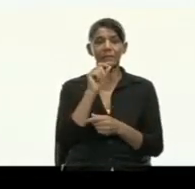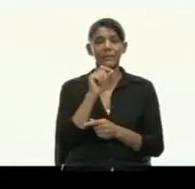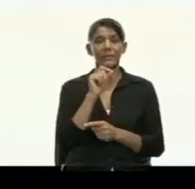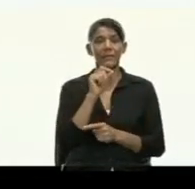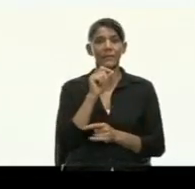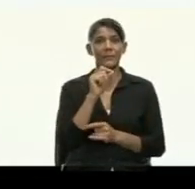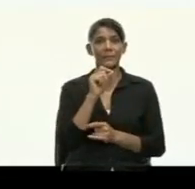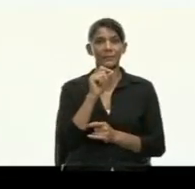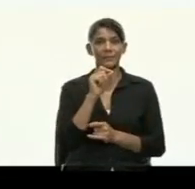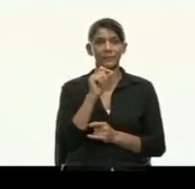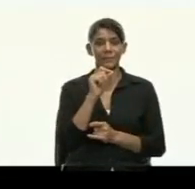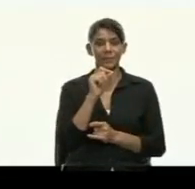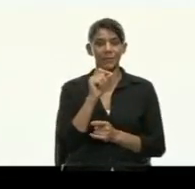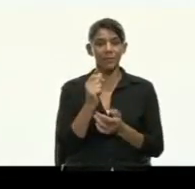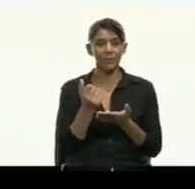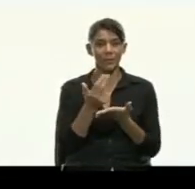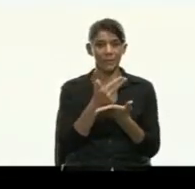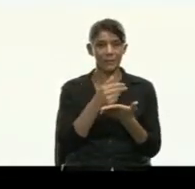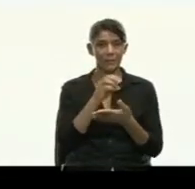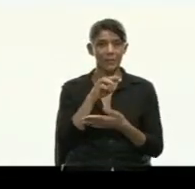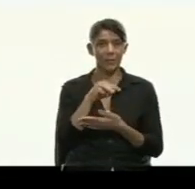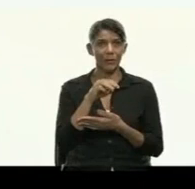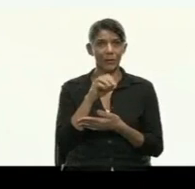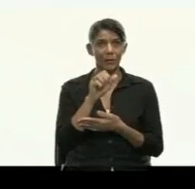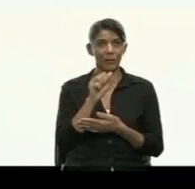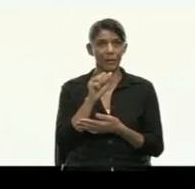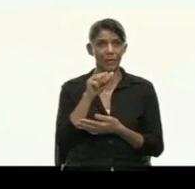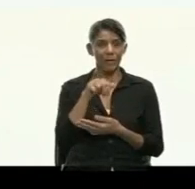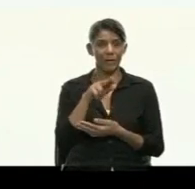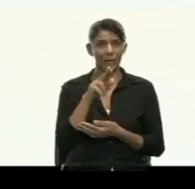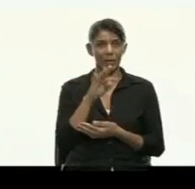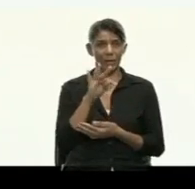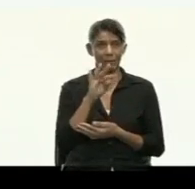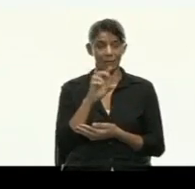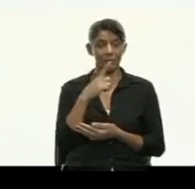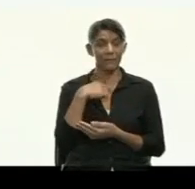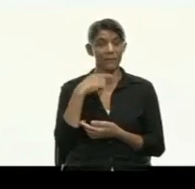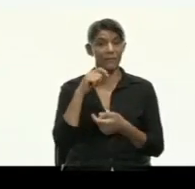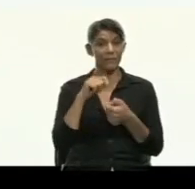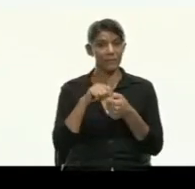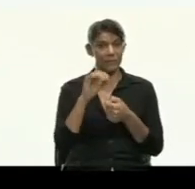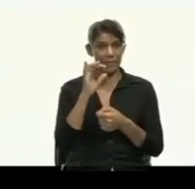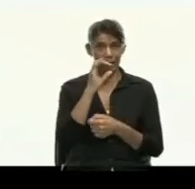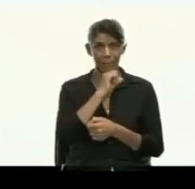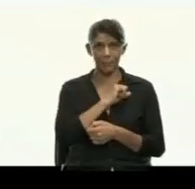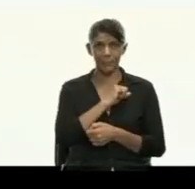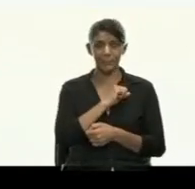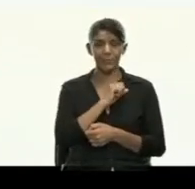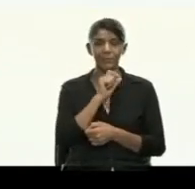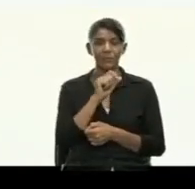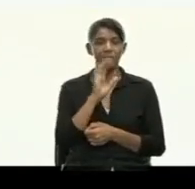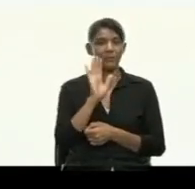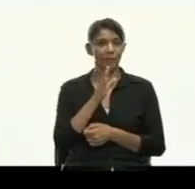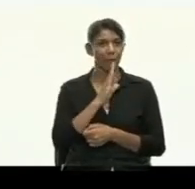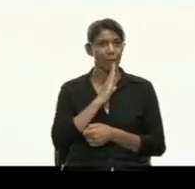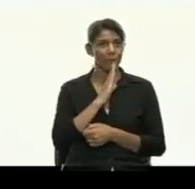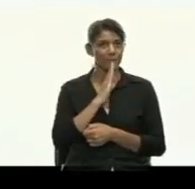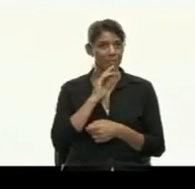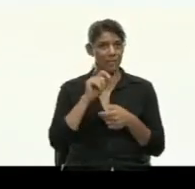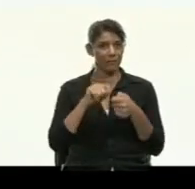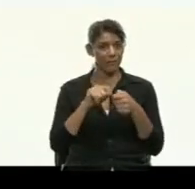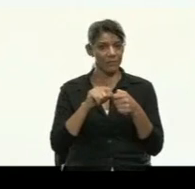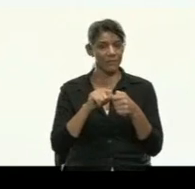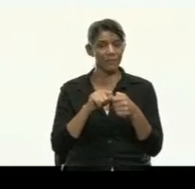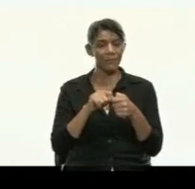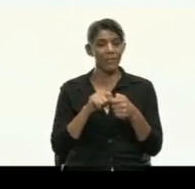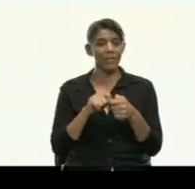nossa maquete, tá? Provavelmente isso a gente vai fazer meio rapidinho, tá bom? Vocês já vão estar craques em fazer essa